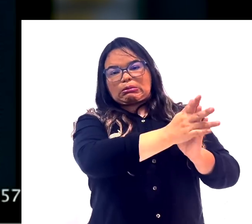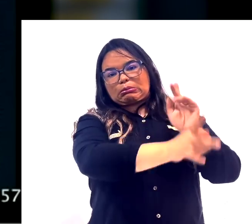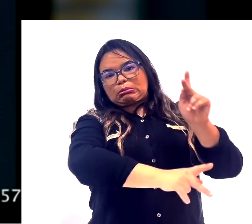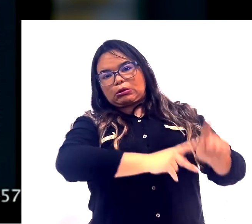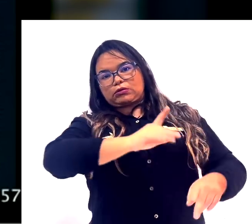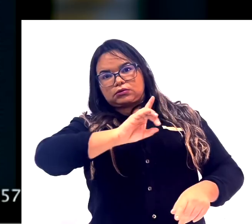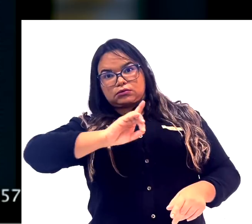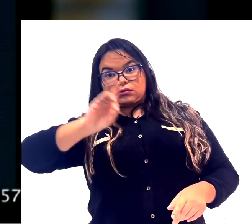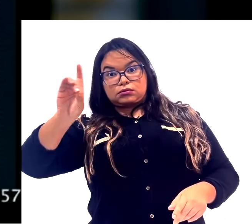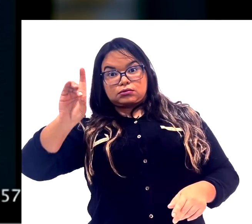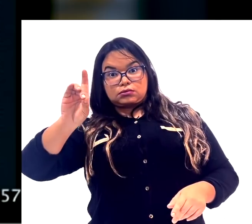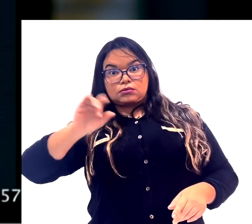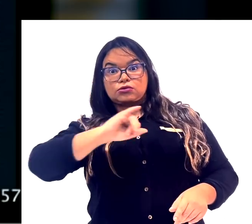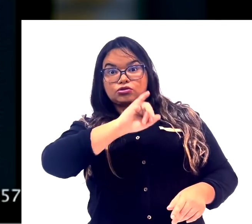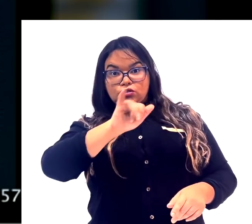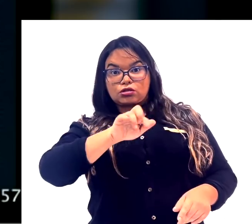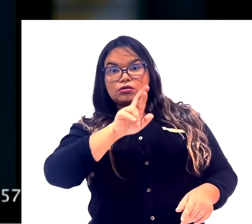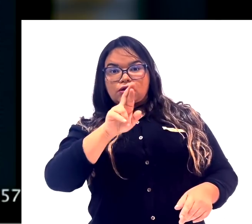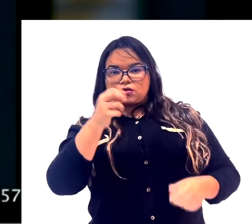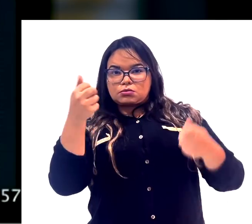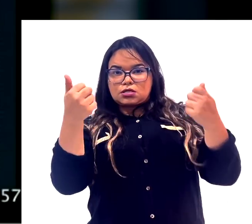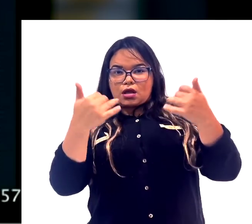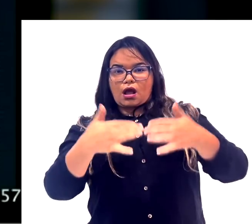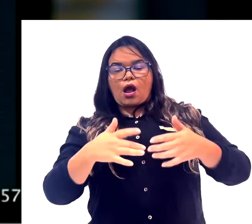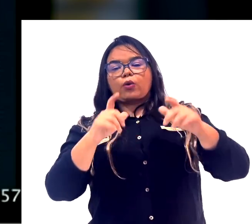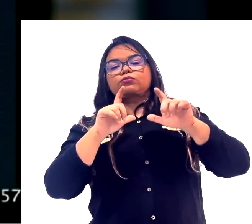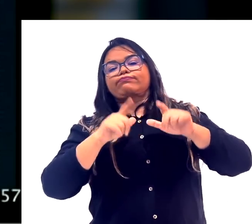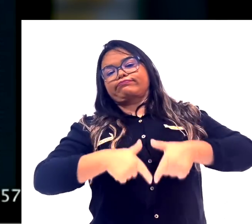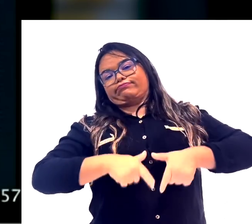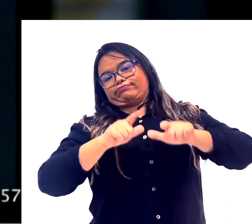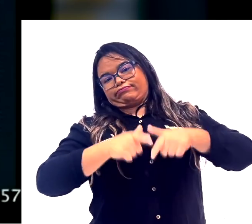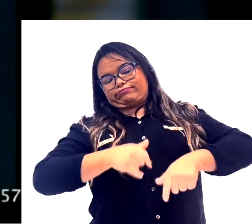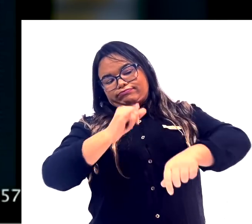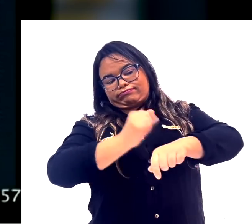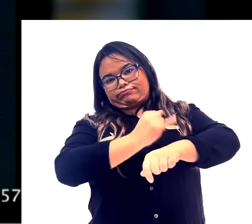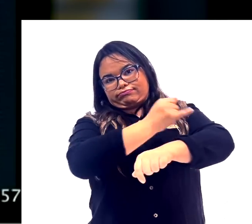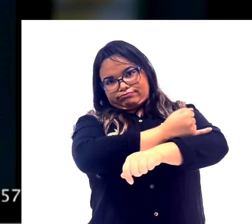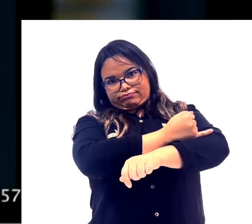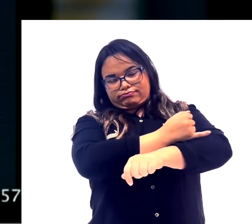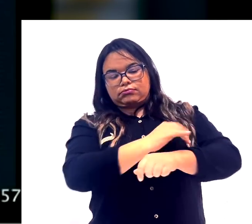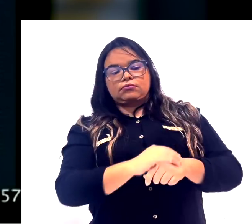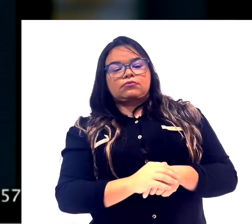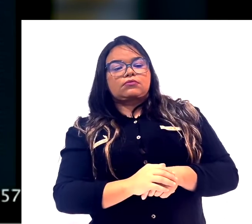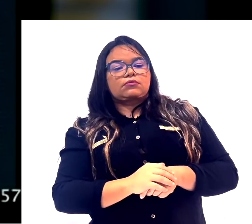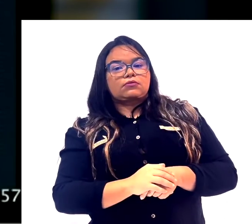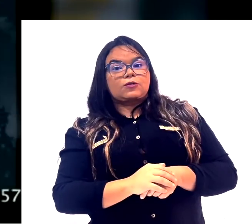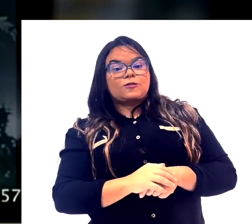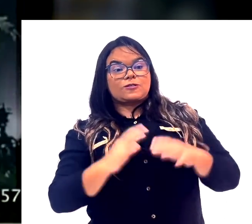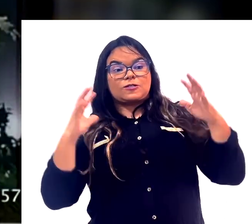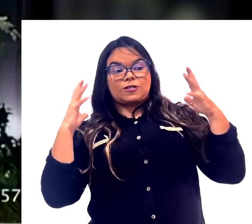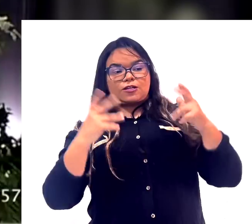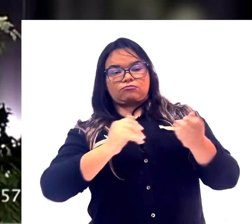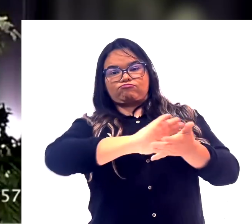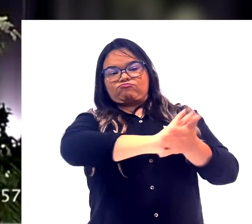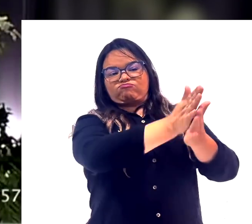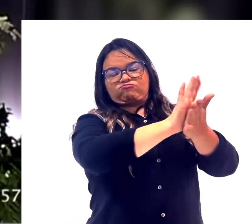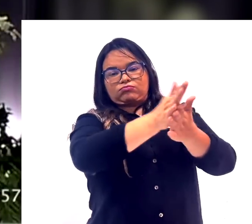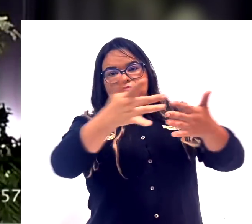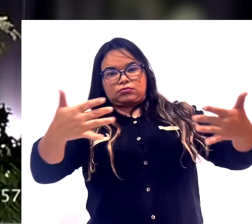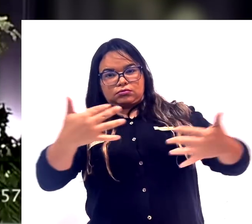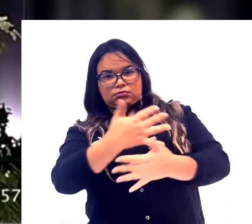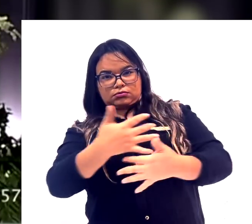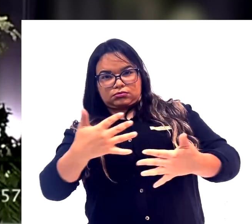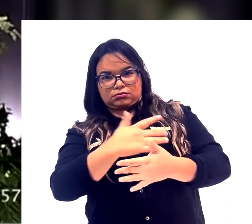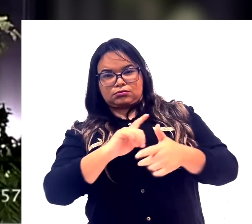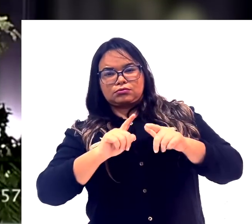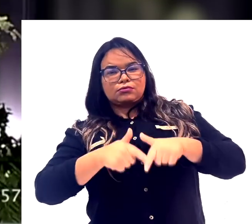está falando de Jerusalém, Israel, a fim de que as tuas cidades sejam destruídas e ninguém habite nelas. Este